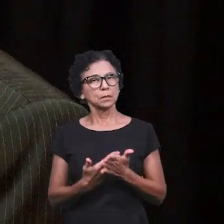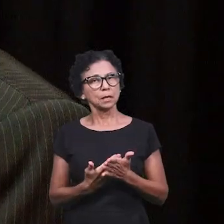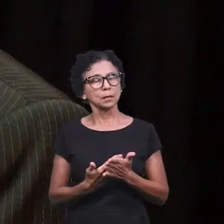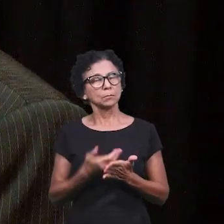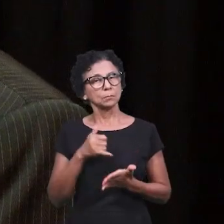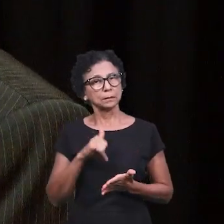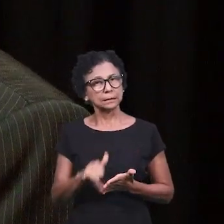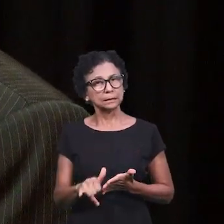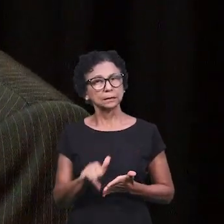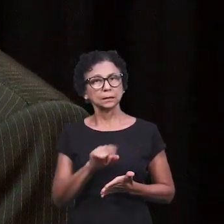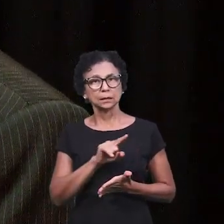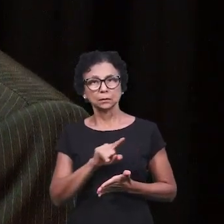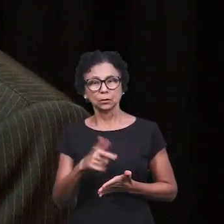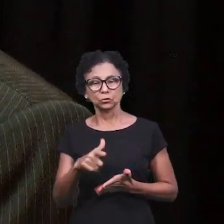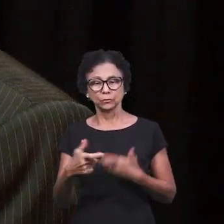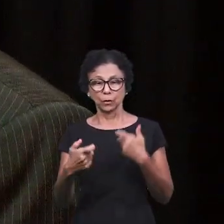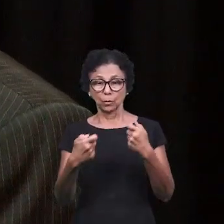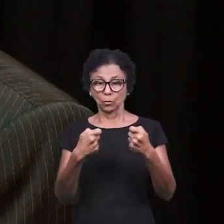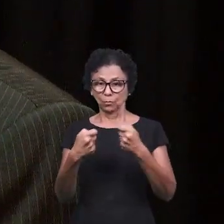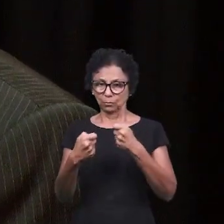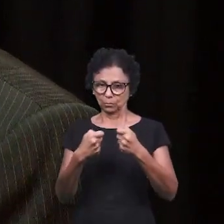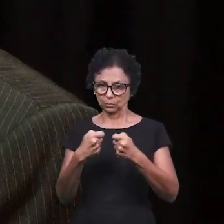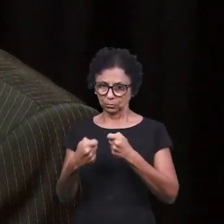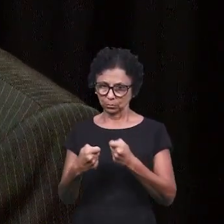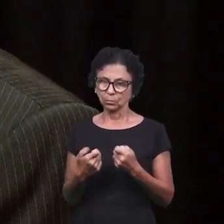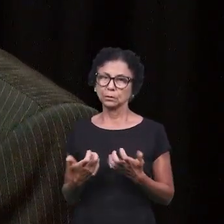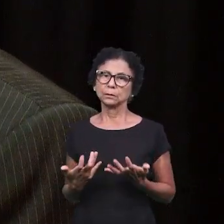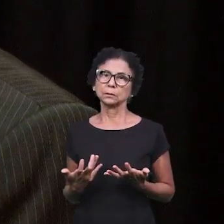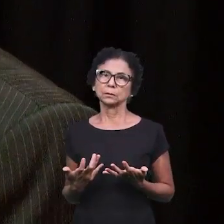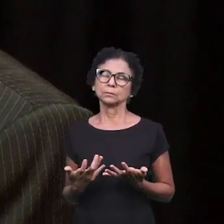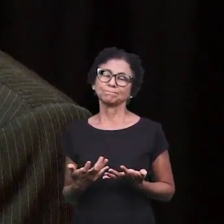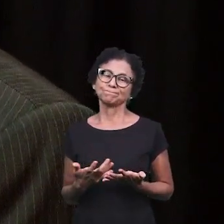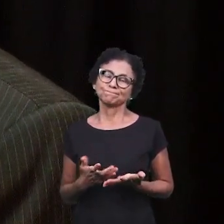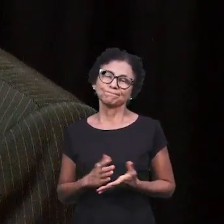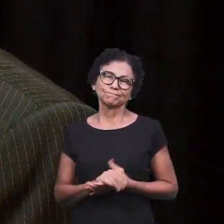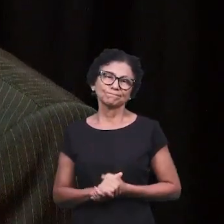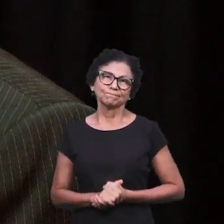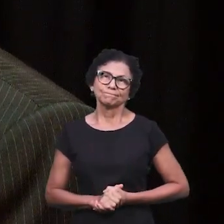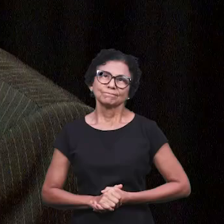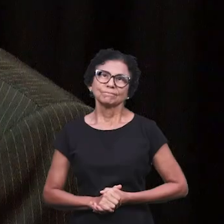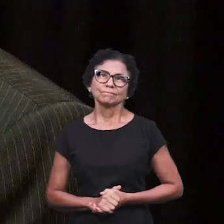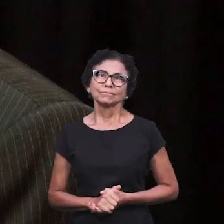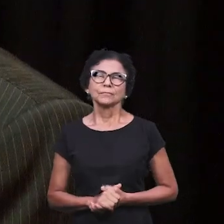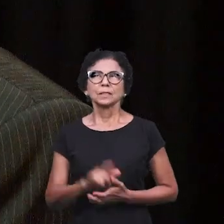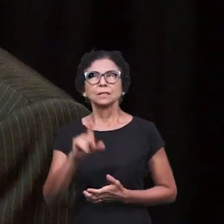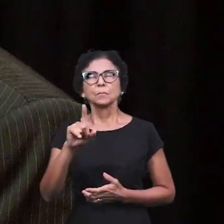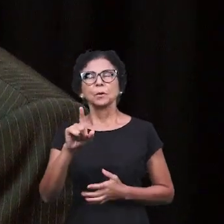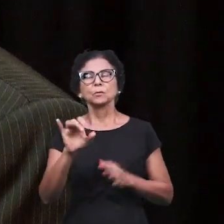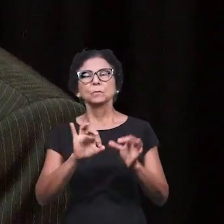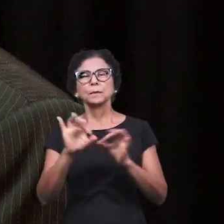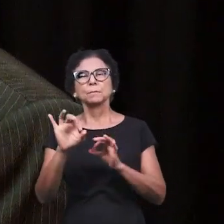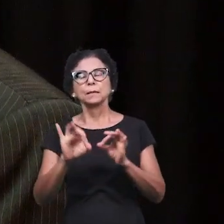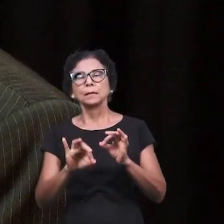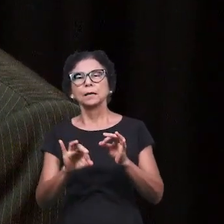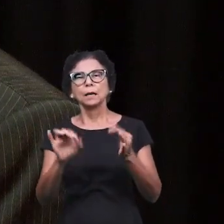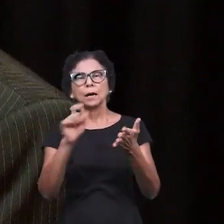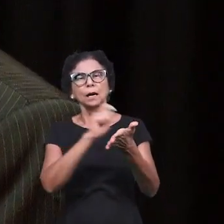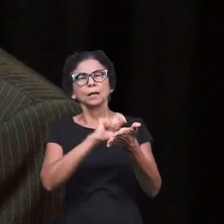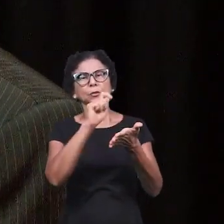o potencial de estudar. Agora, se não houver um controle sobre aquilo que nós estamos estudando, Exato. uma